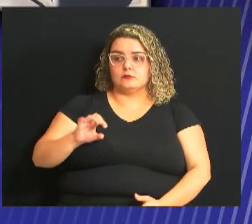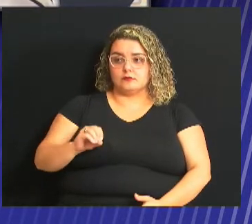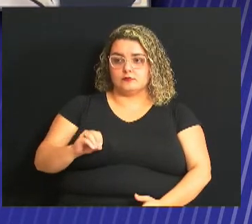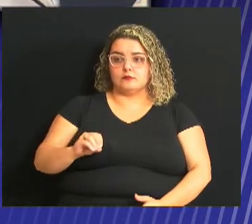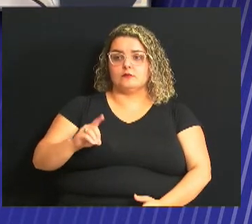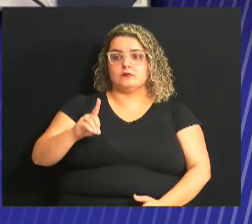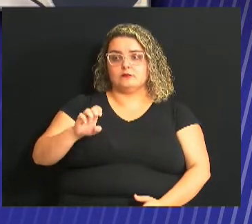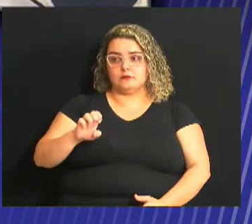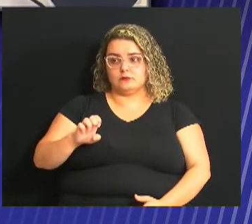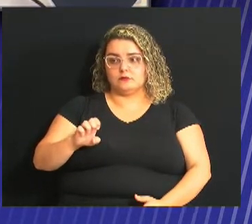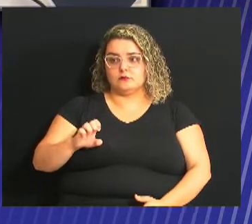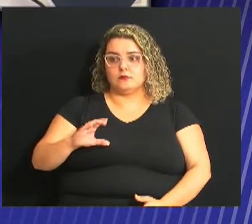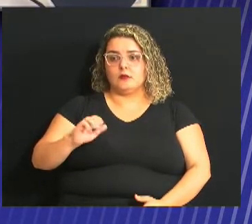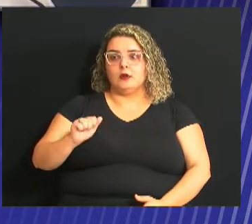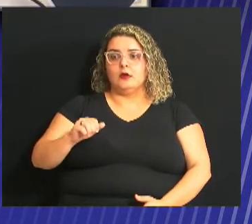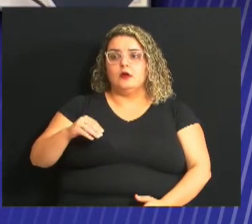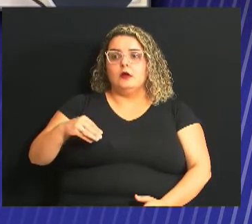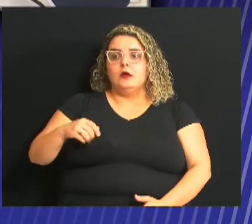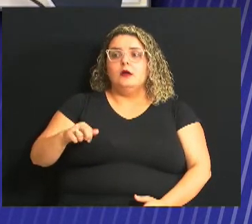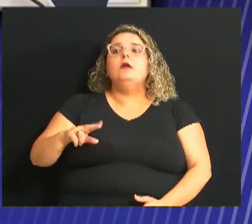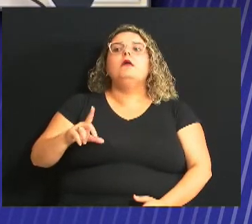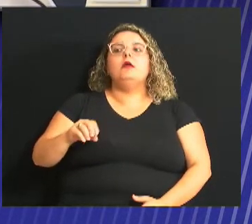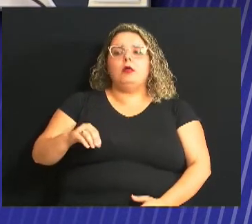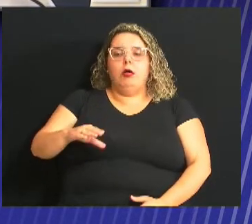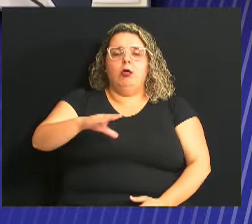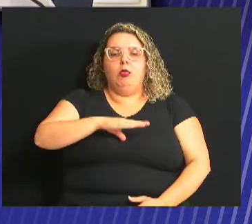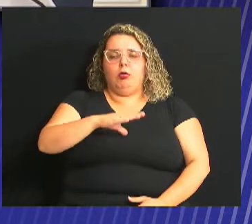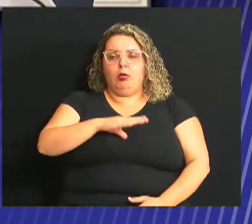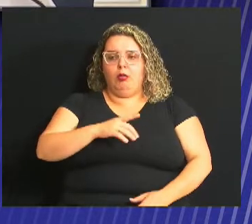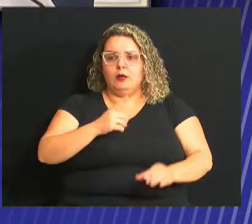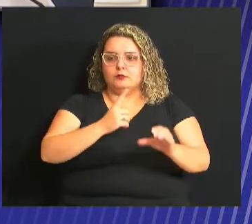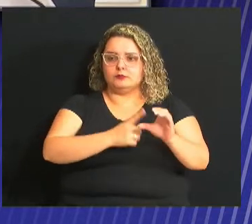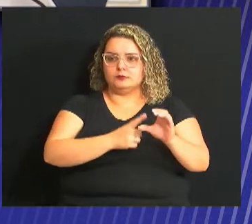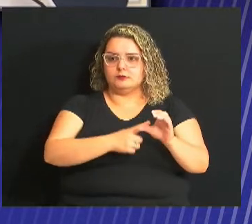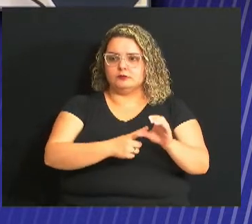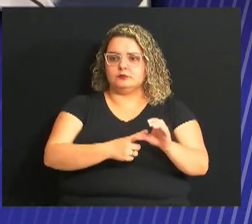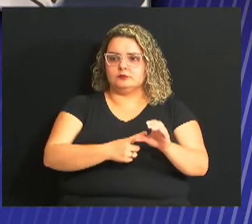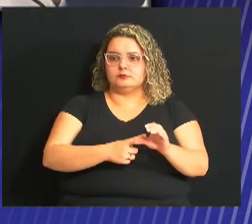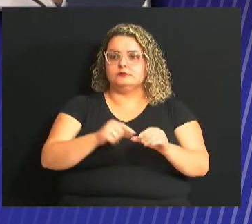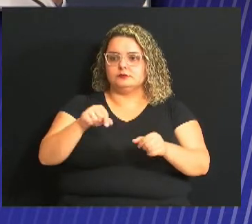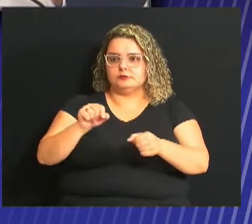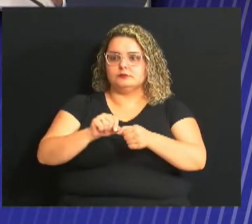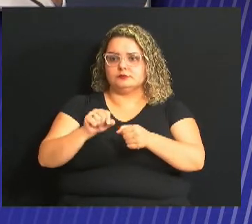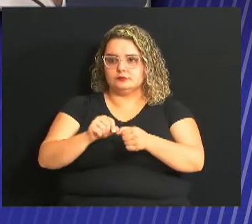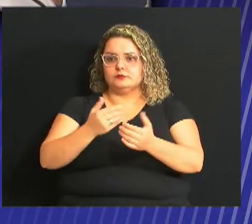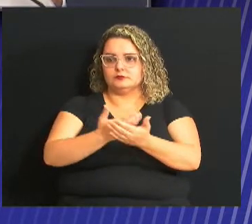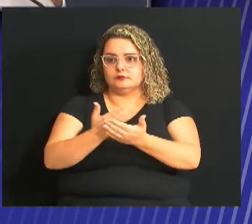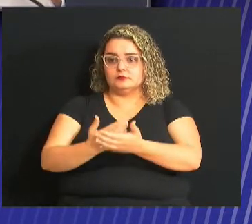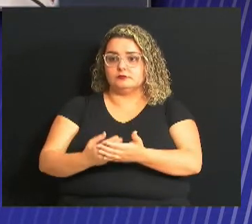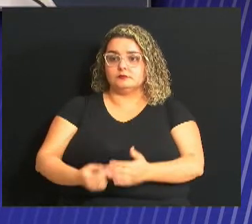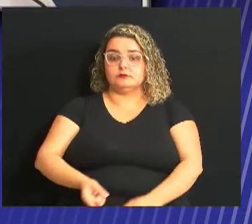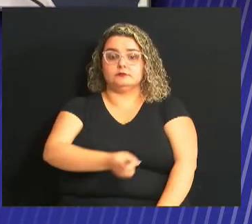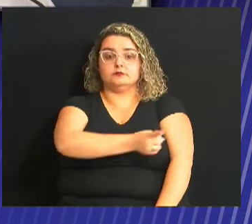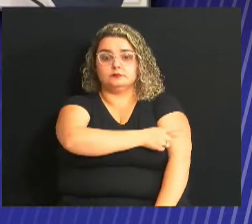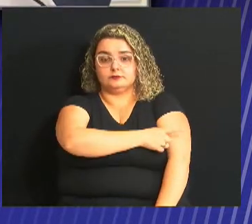Camargo, no município de Capivari, escola onde estudou, e que desde a sua primeira série,